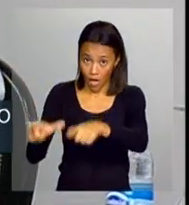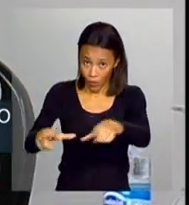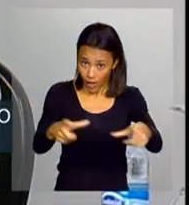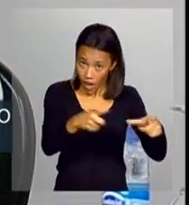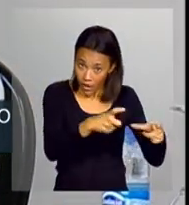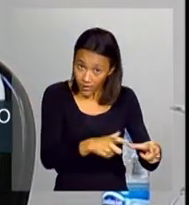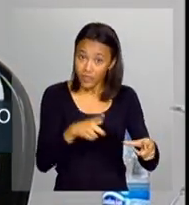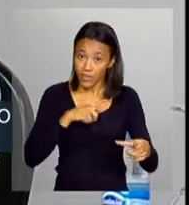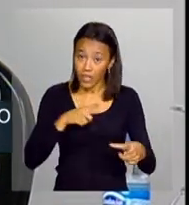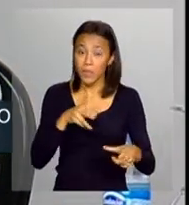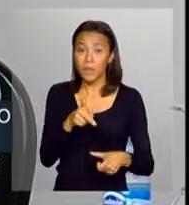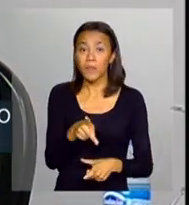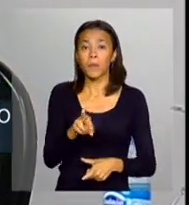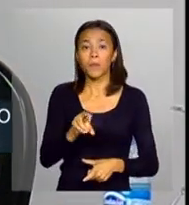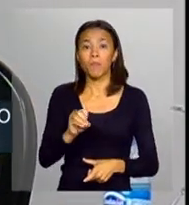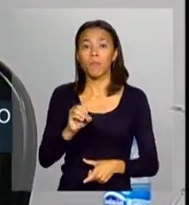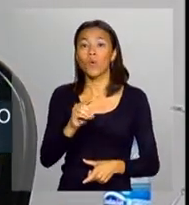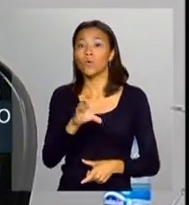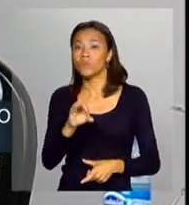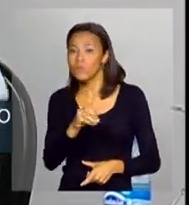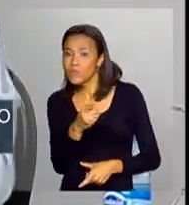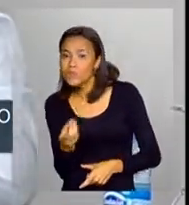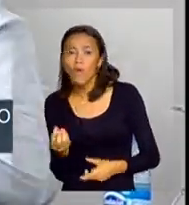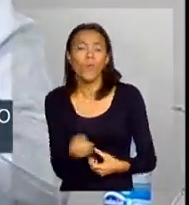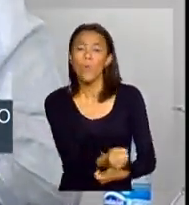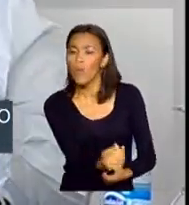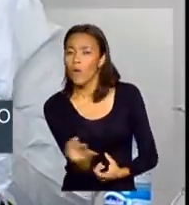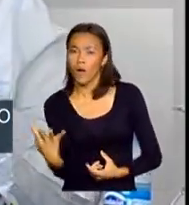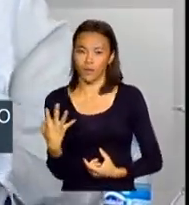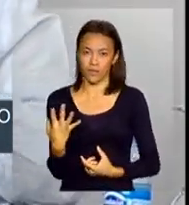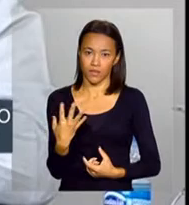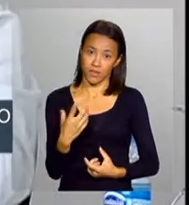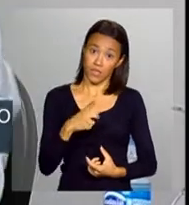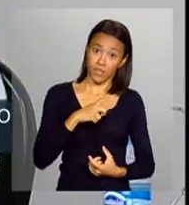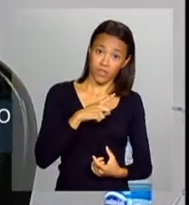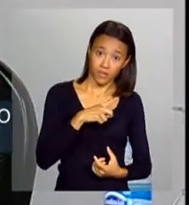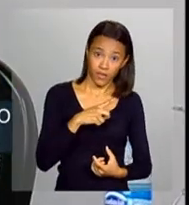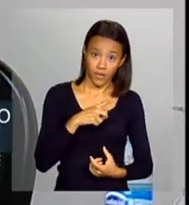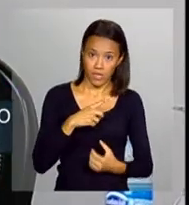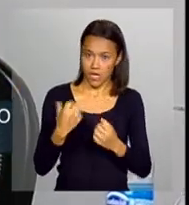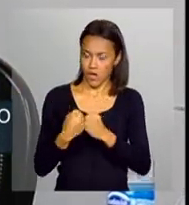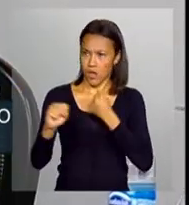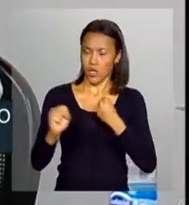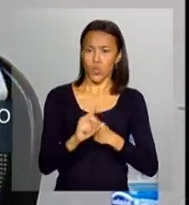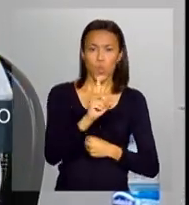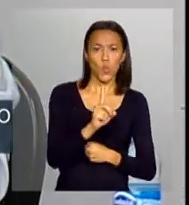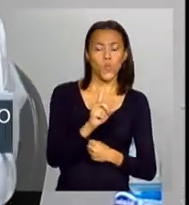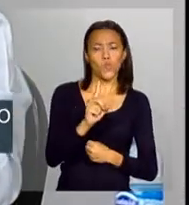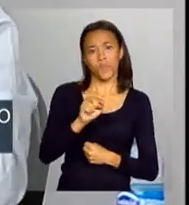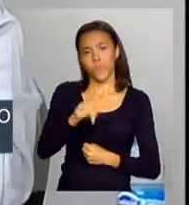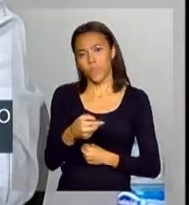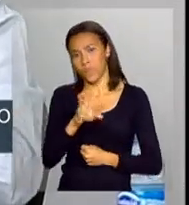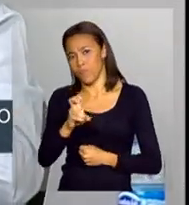fato produzem. Tá? De grande porte se indica em torno de 1,5 milhão,